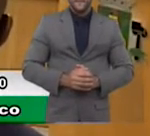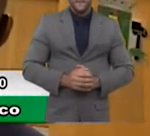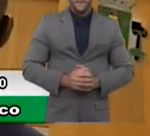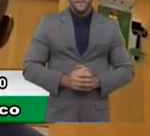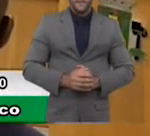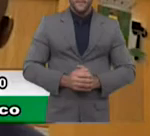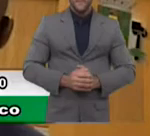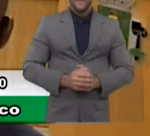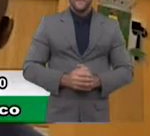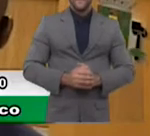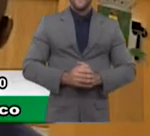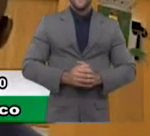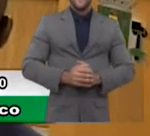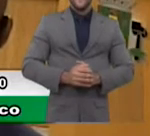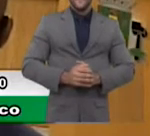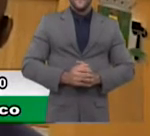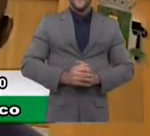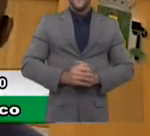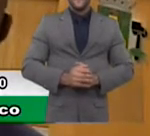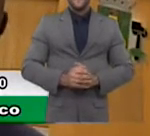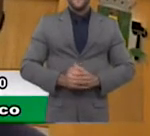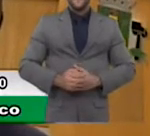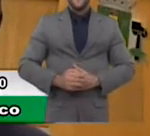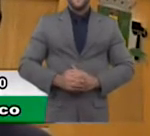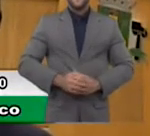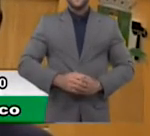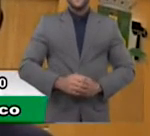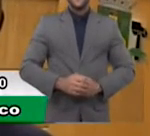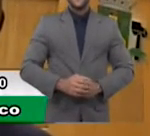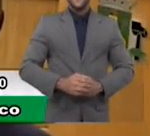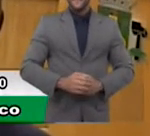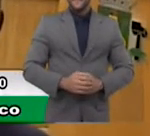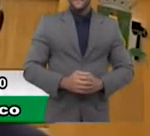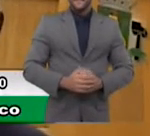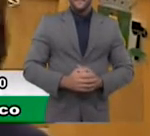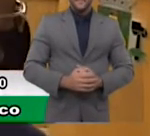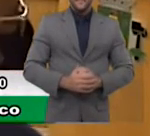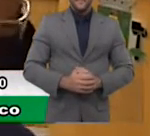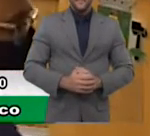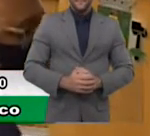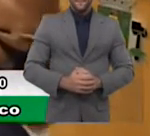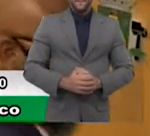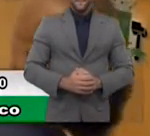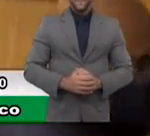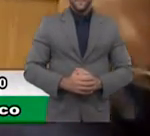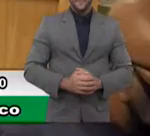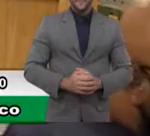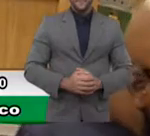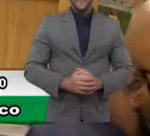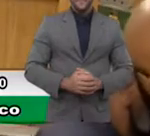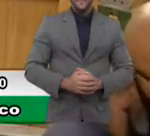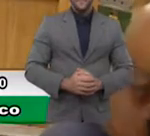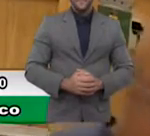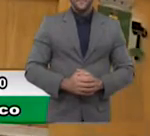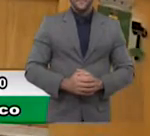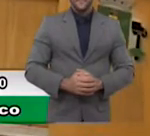Vou tirar uma foto aqui. O doutor Wagner vai entregar para o Toniolo e a Nancy vai entregar para o